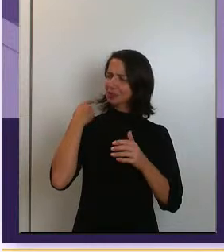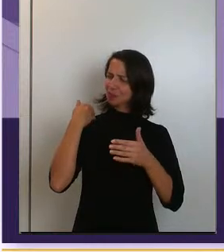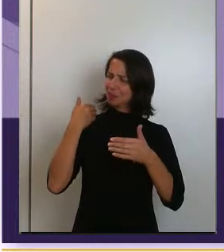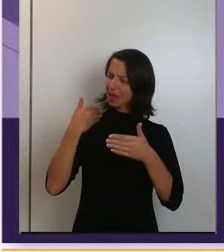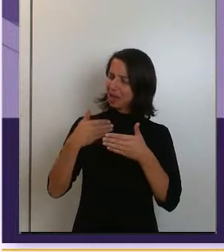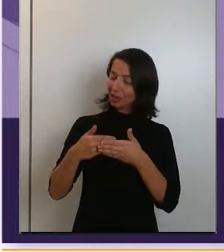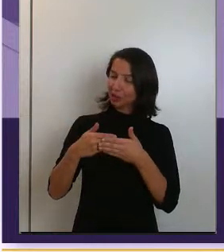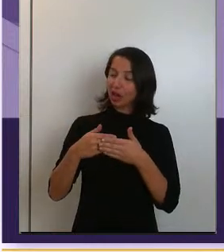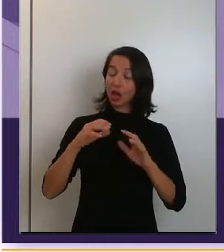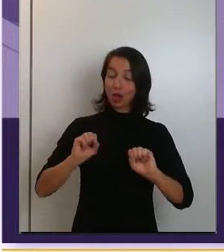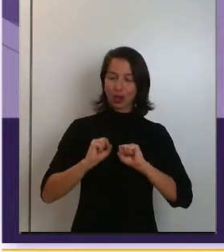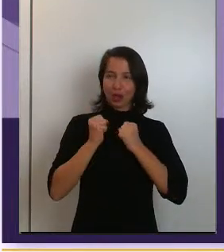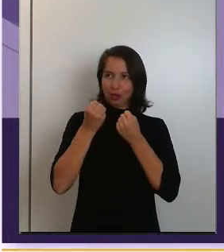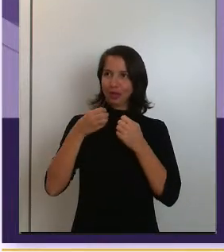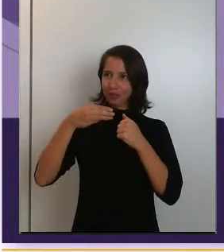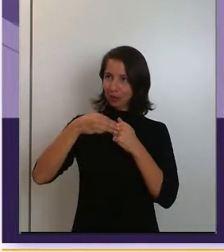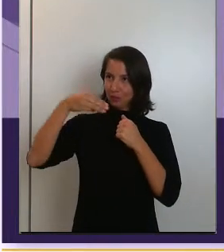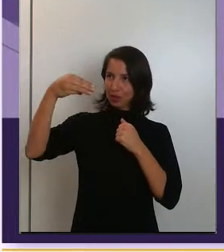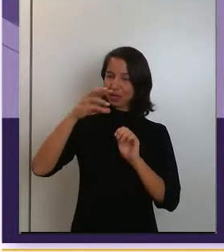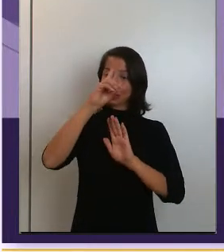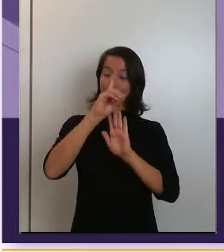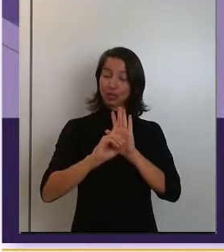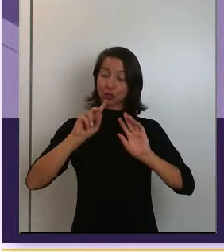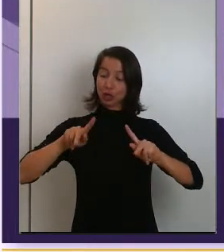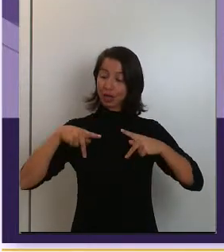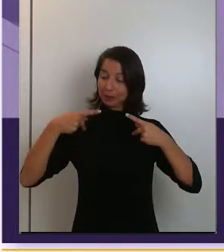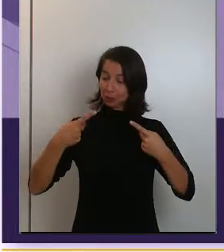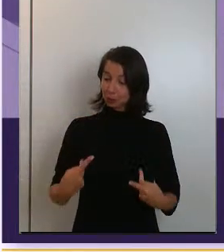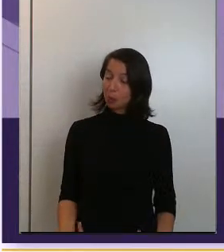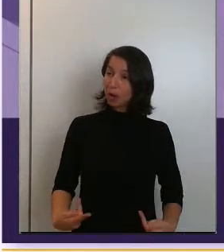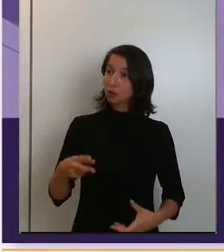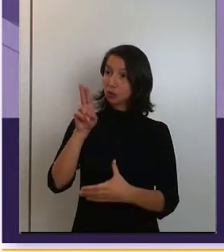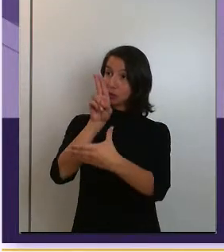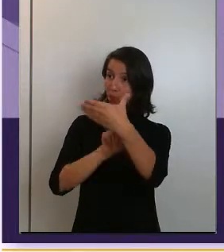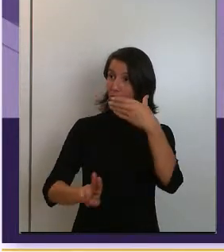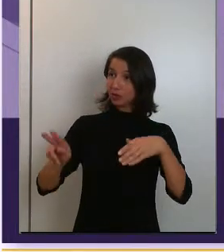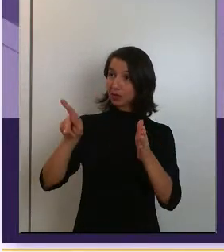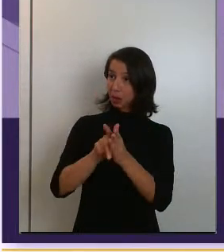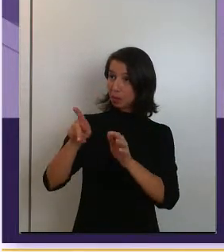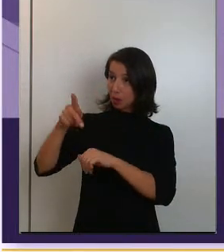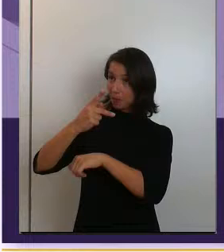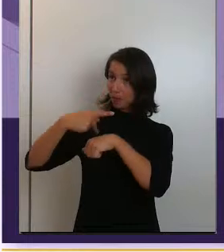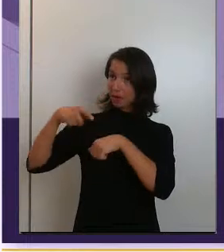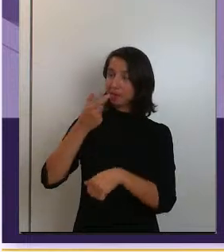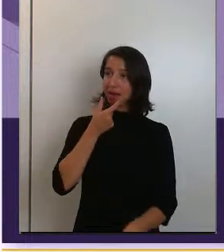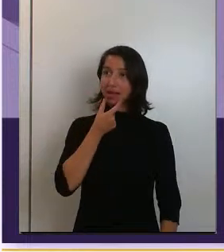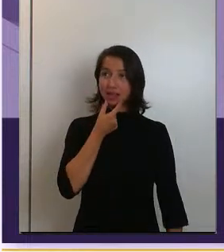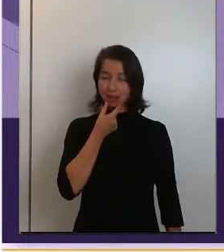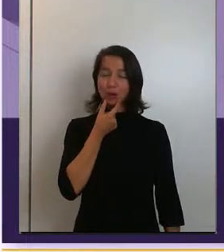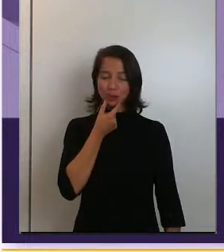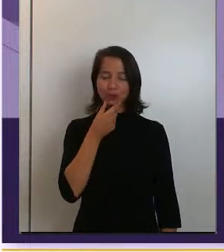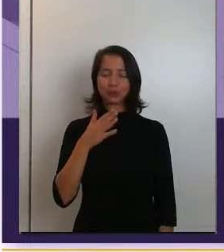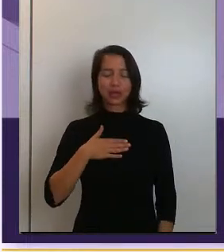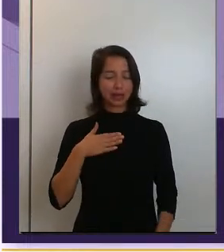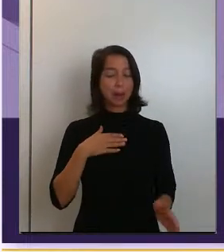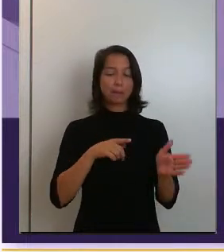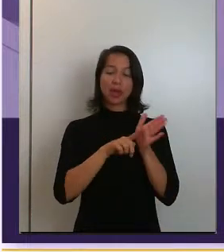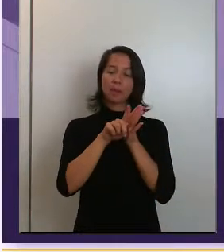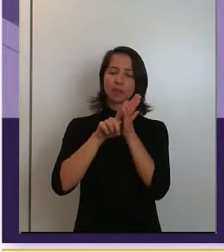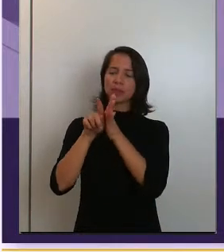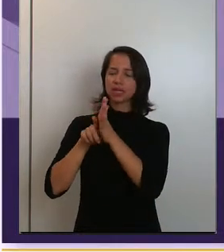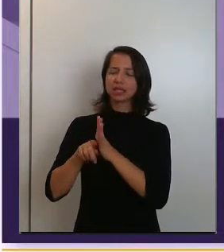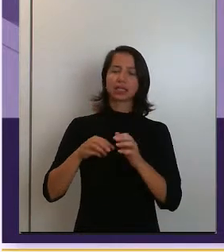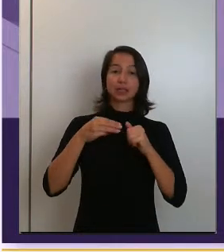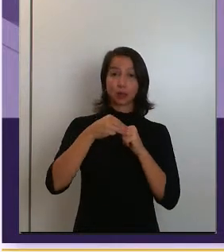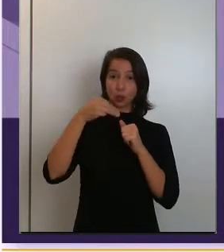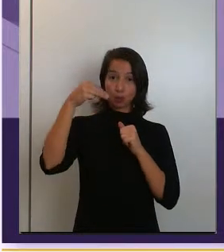na Birkbeck, que é uma universidade de Londres. E a minha pesquisa no mestrado, meu tema na dissertação, né, foi referente à